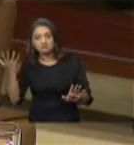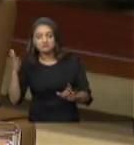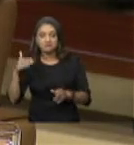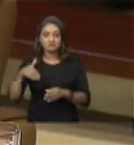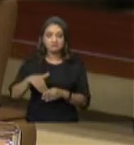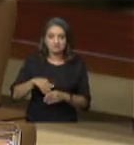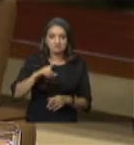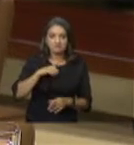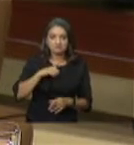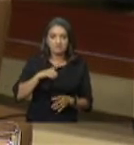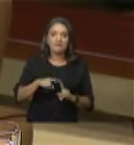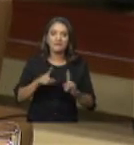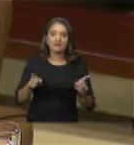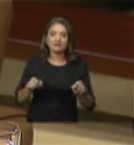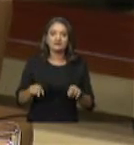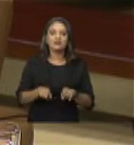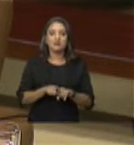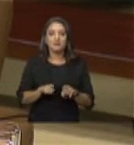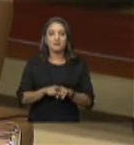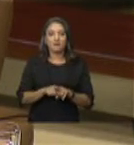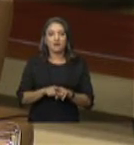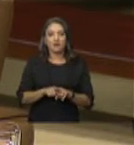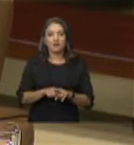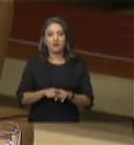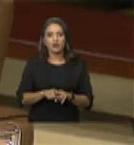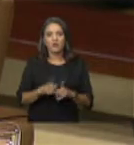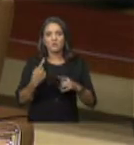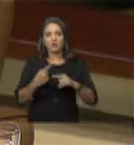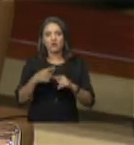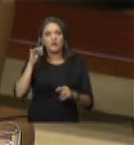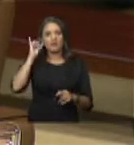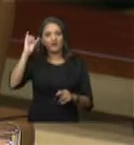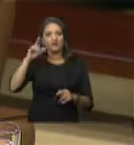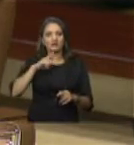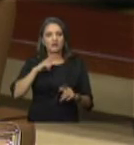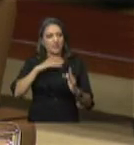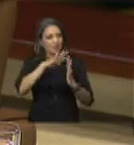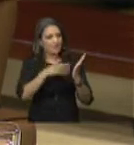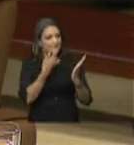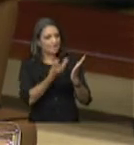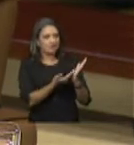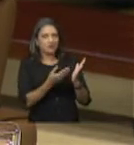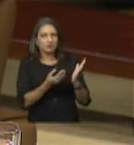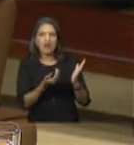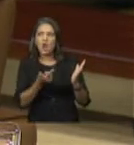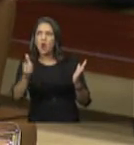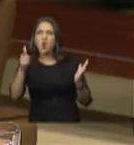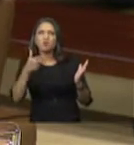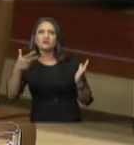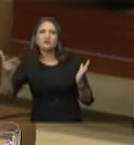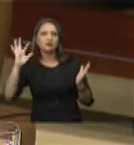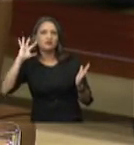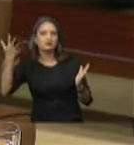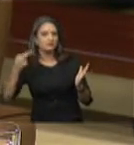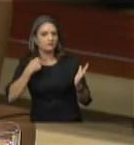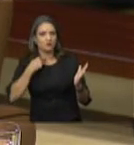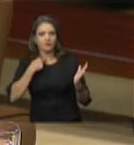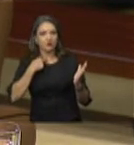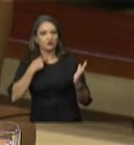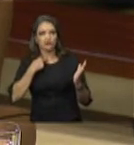Tenha também não decida Extra apetite por assim dizer ainda que